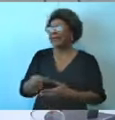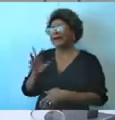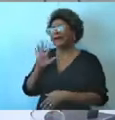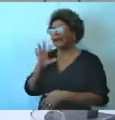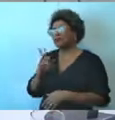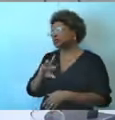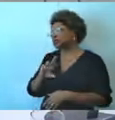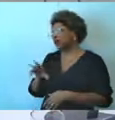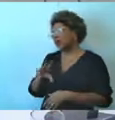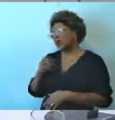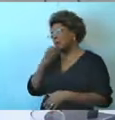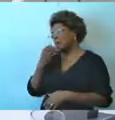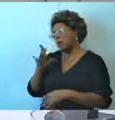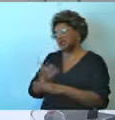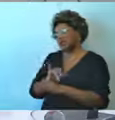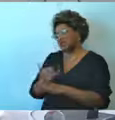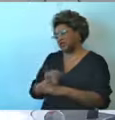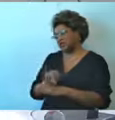apresentando aqui.